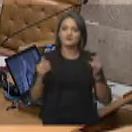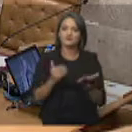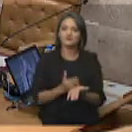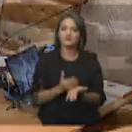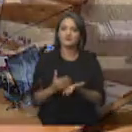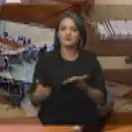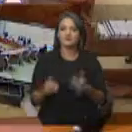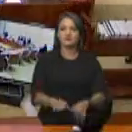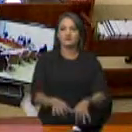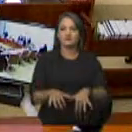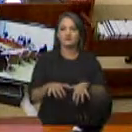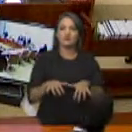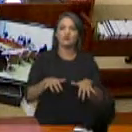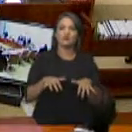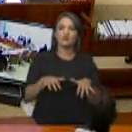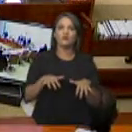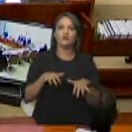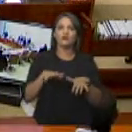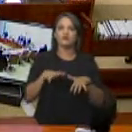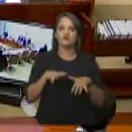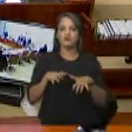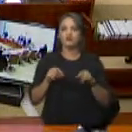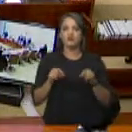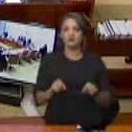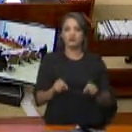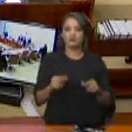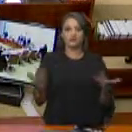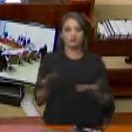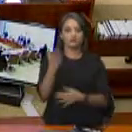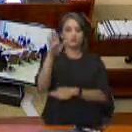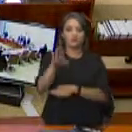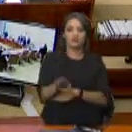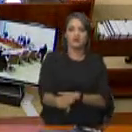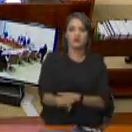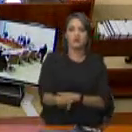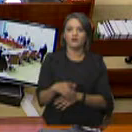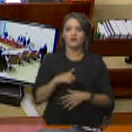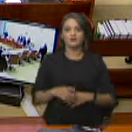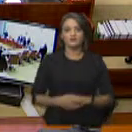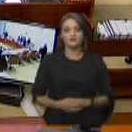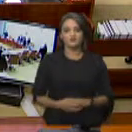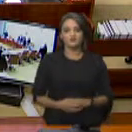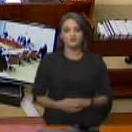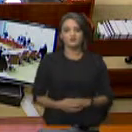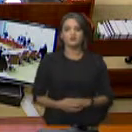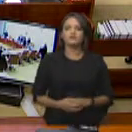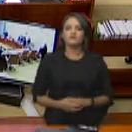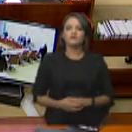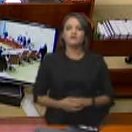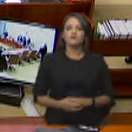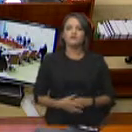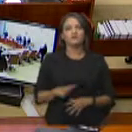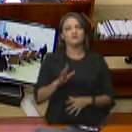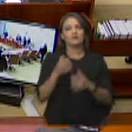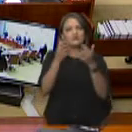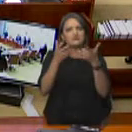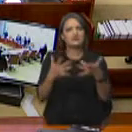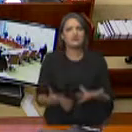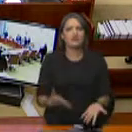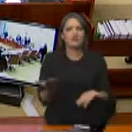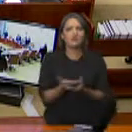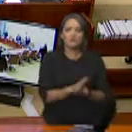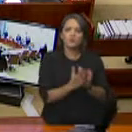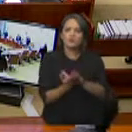sessão plenária da tarde de hoje. Fizemos um apanhado a respeito dos processos em perspectiva